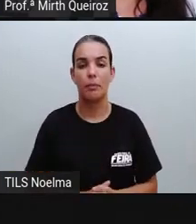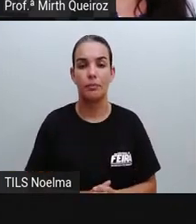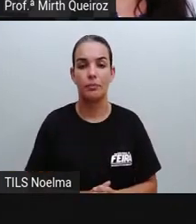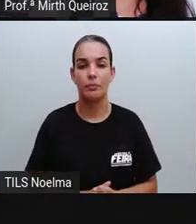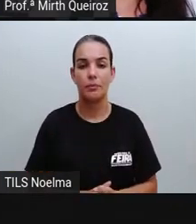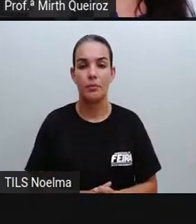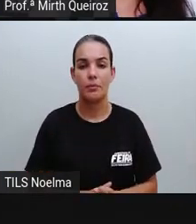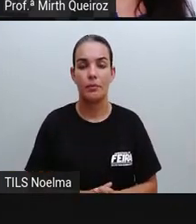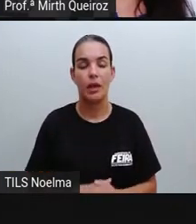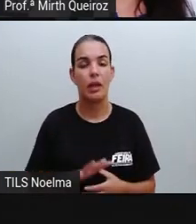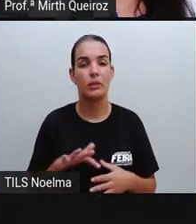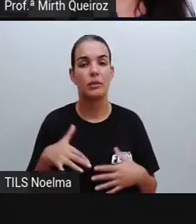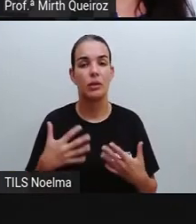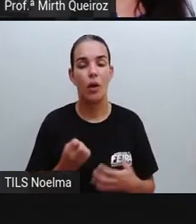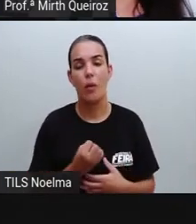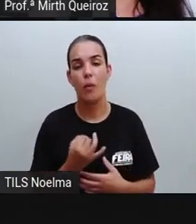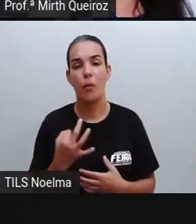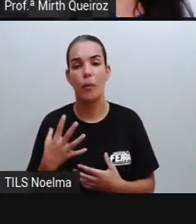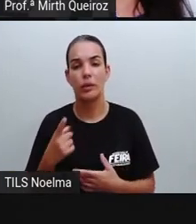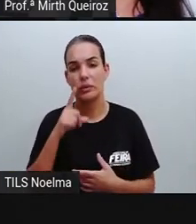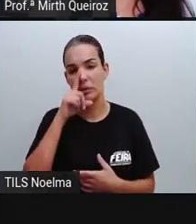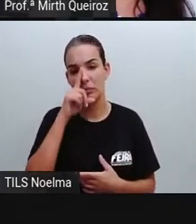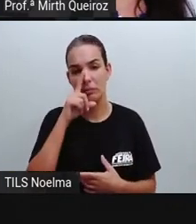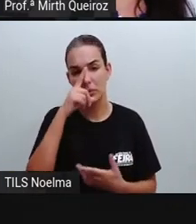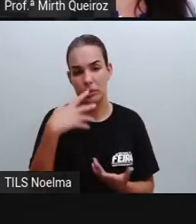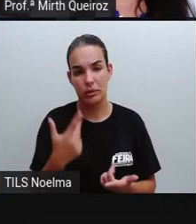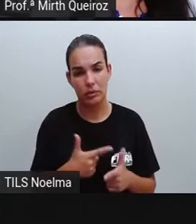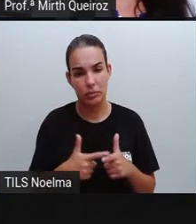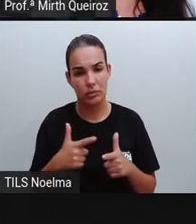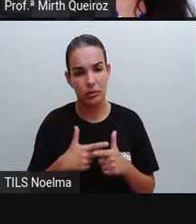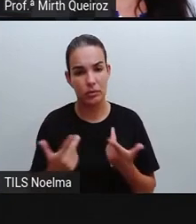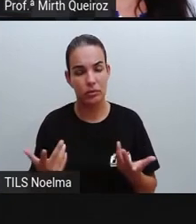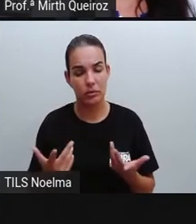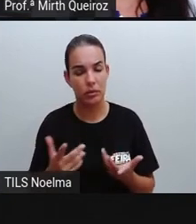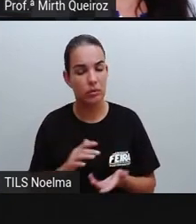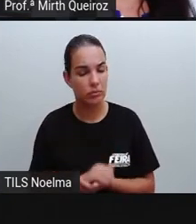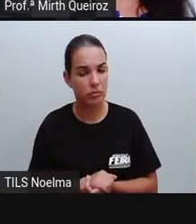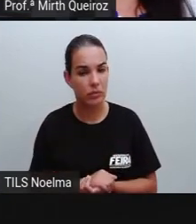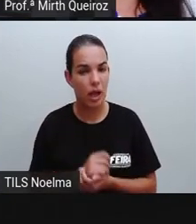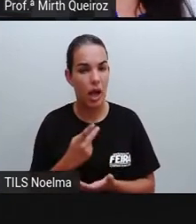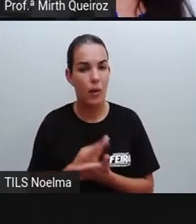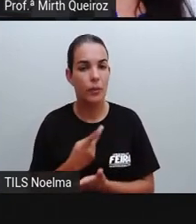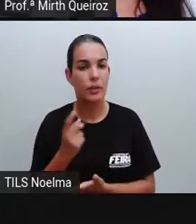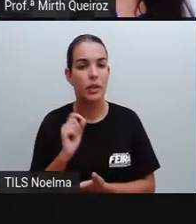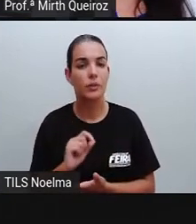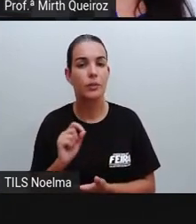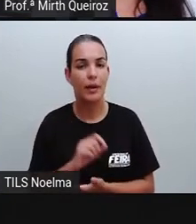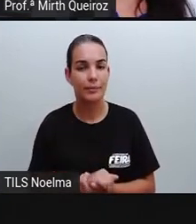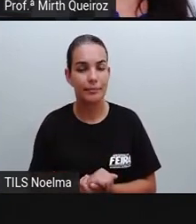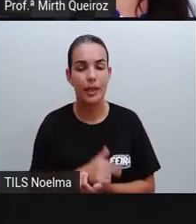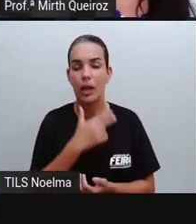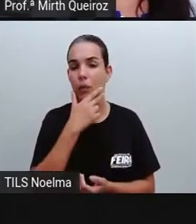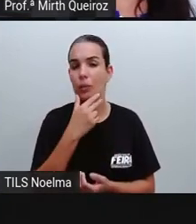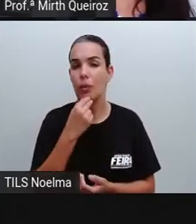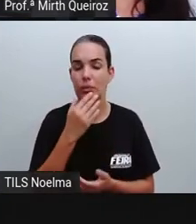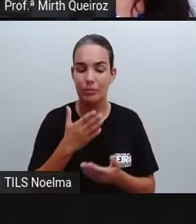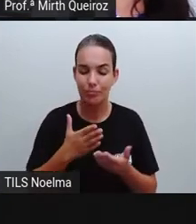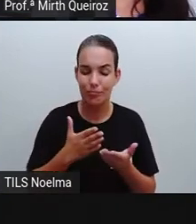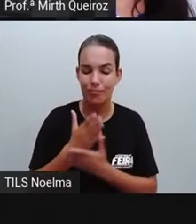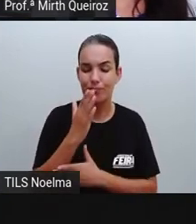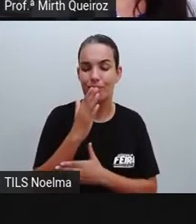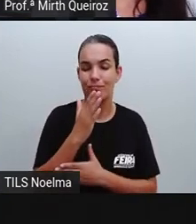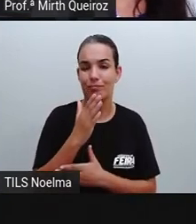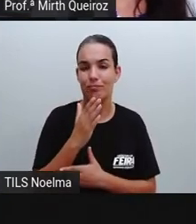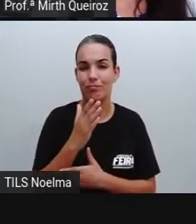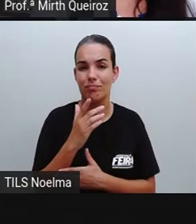possíveis causas das transformações na paisagem? As possíveis causas é justamente a intervenção do homem sobre